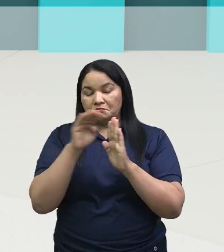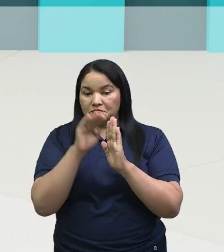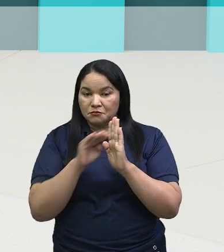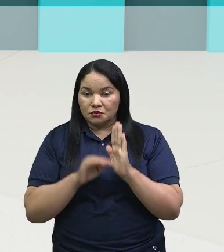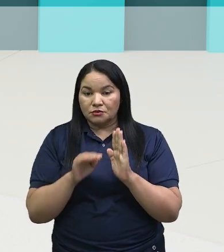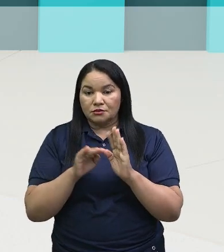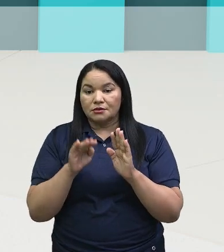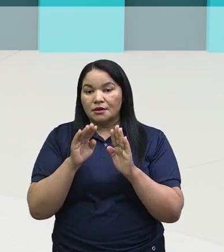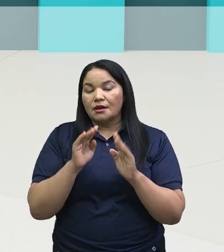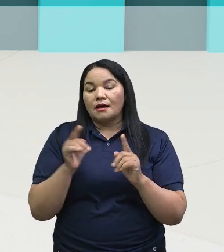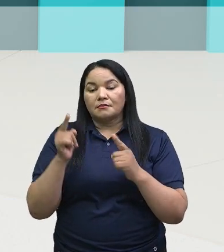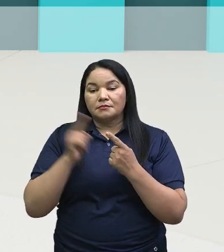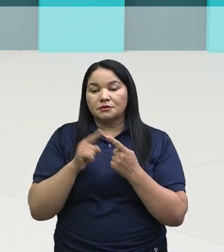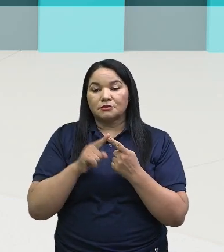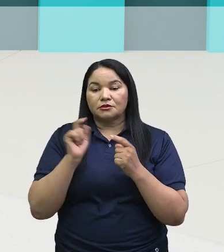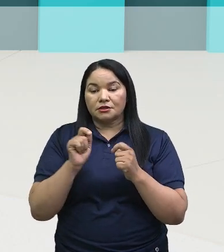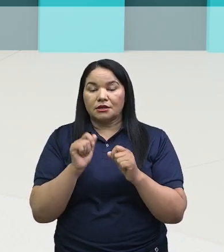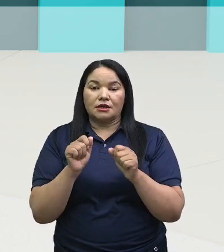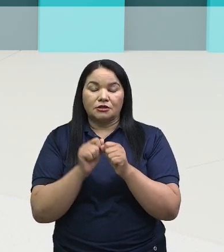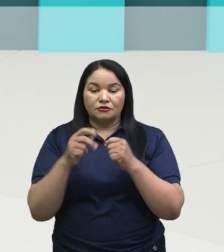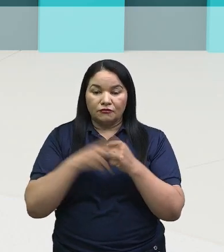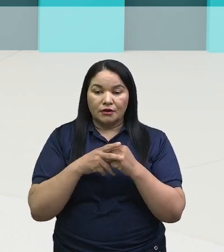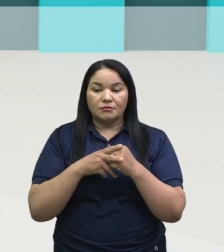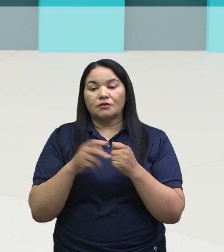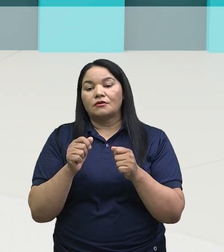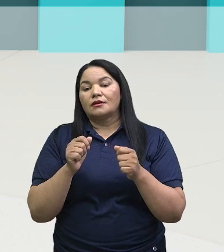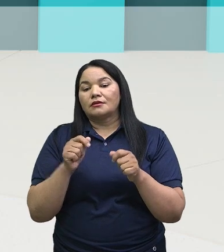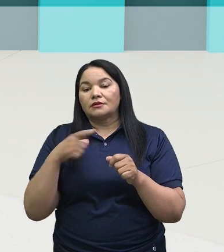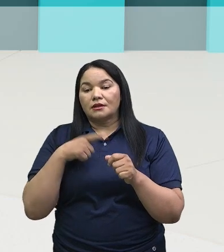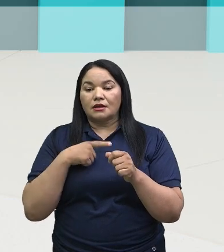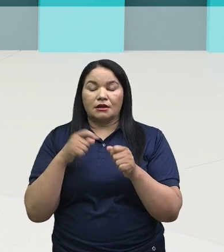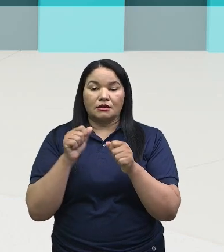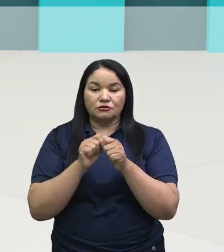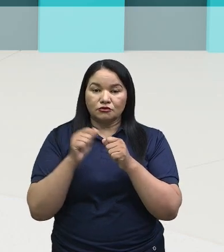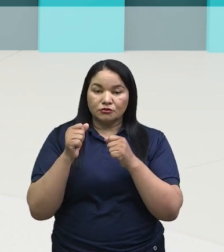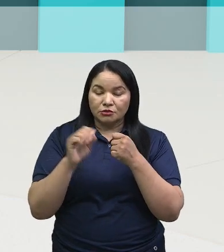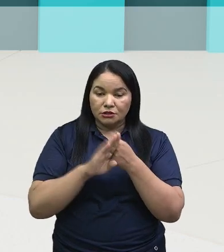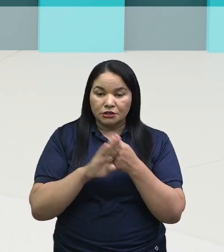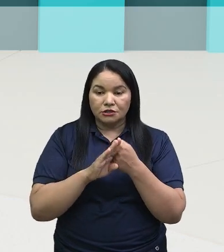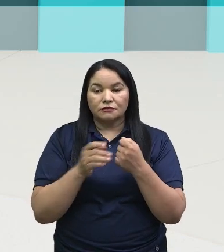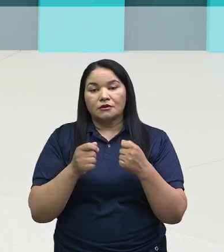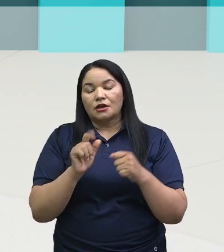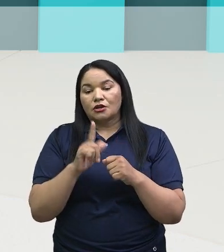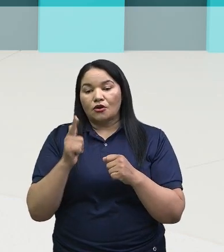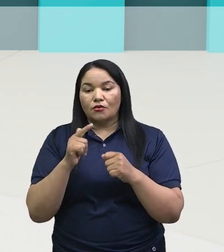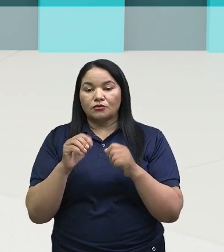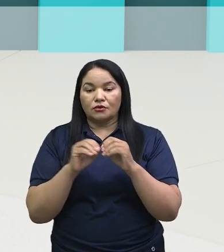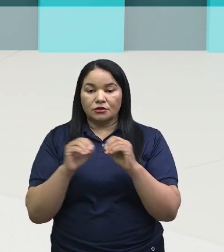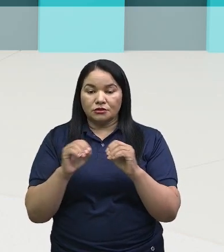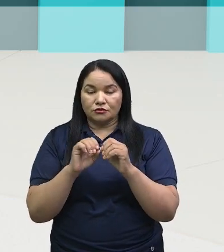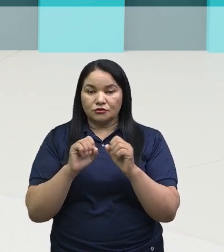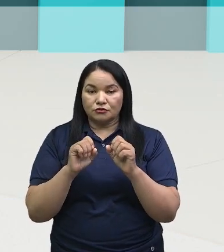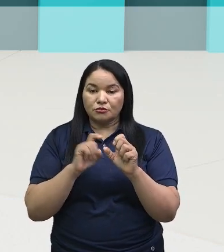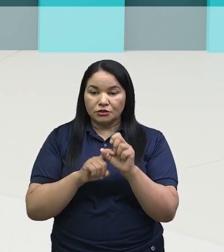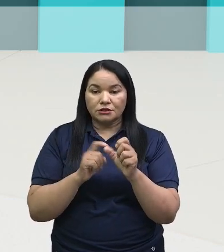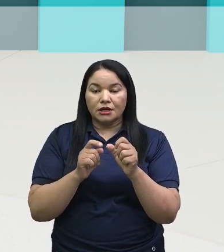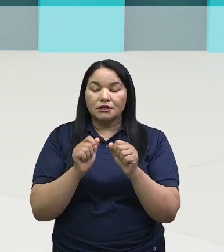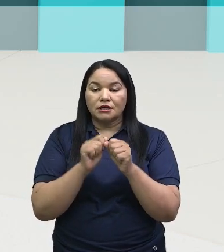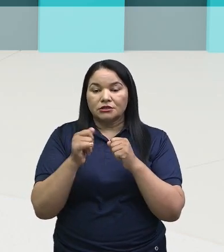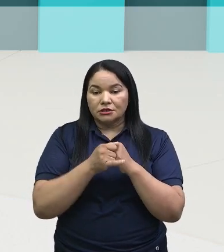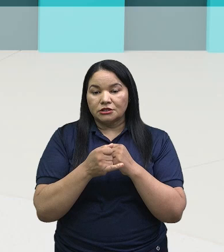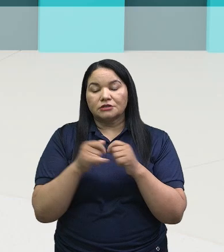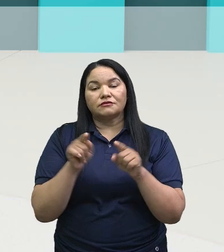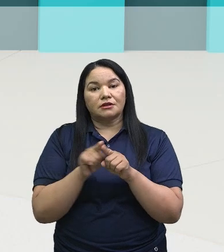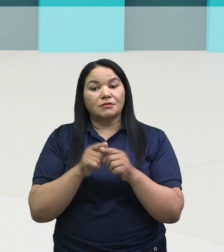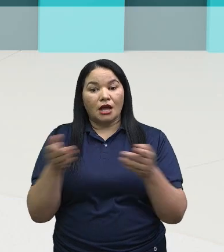oração subordinada adverbial, eu tenho a oração subordinada substantiva e eu tenho a oração subordinada adjetiva, e é